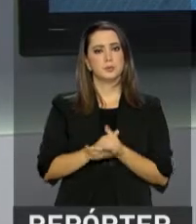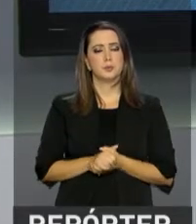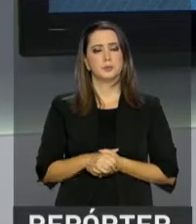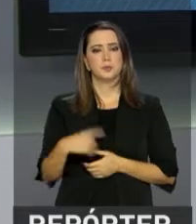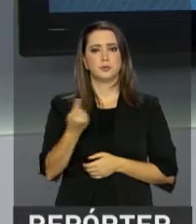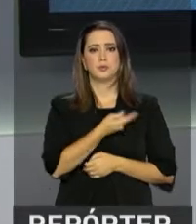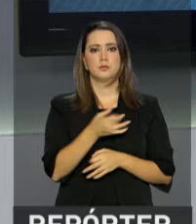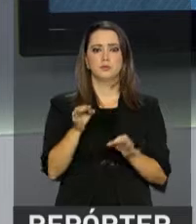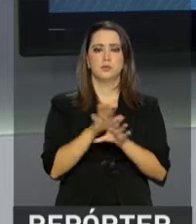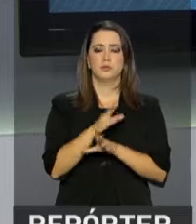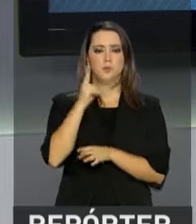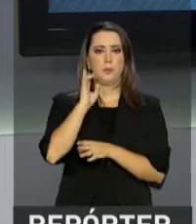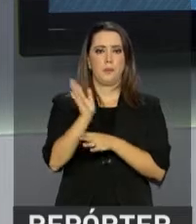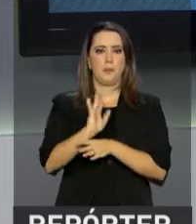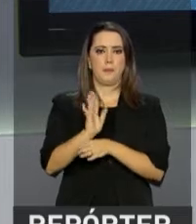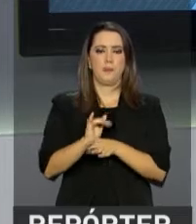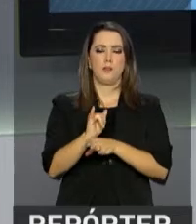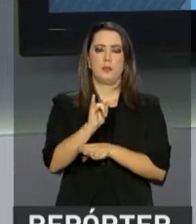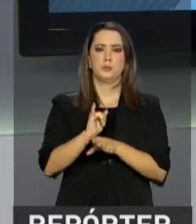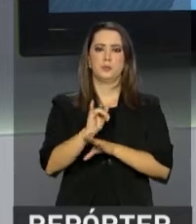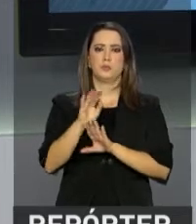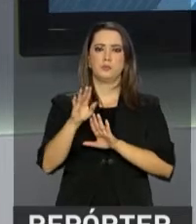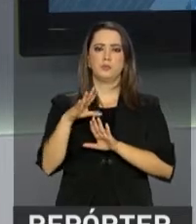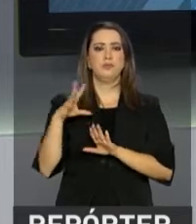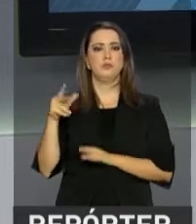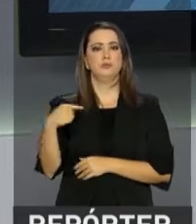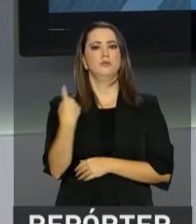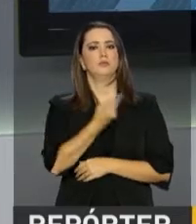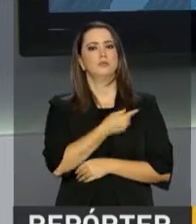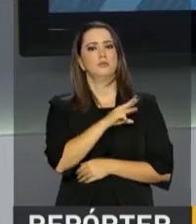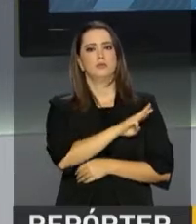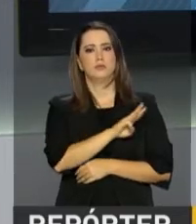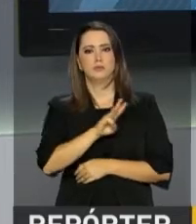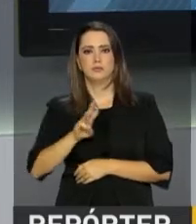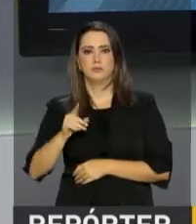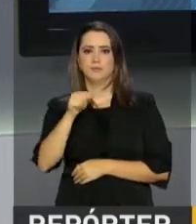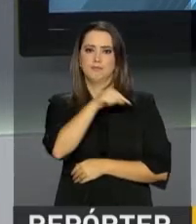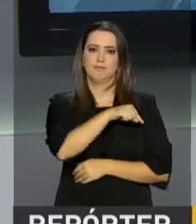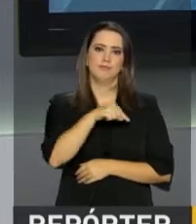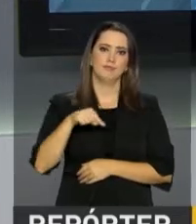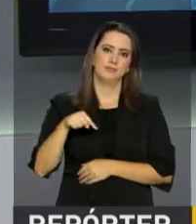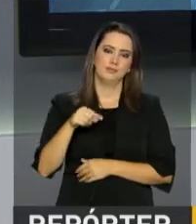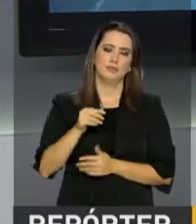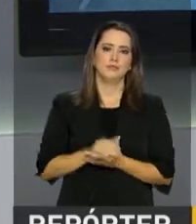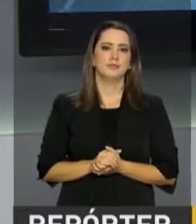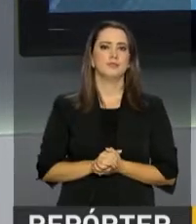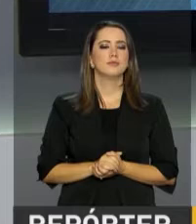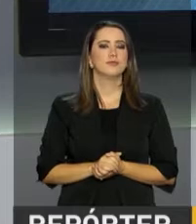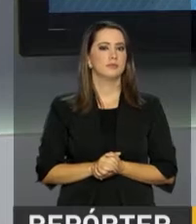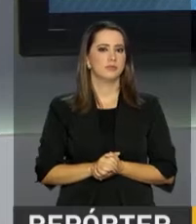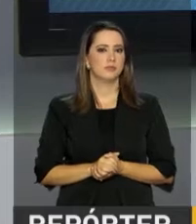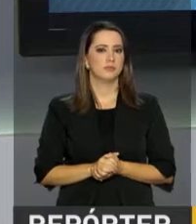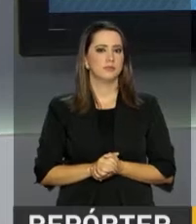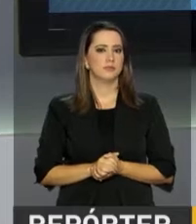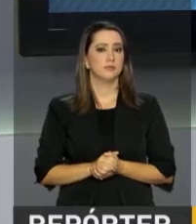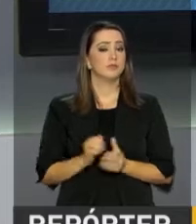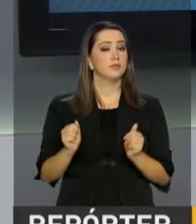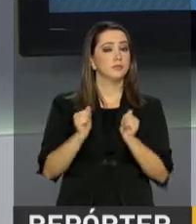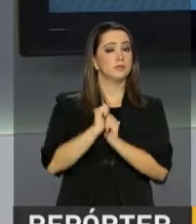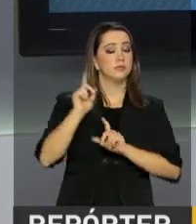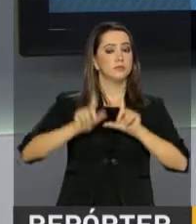Nós ficamos por aqui. Você pode rever as reportagens no YouTube e toda a nossa programação também está na página da NBR na internet.